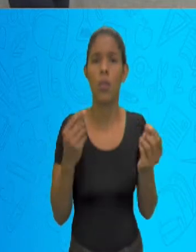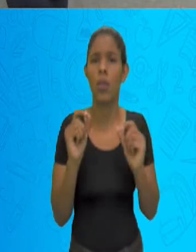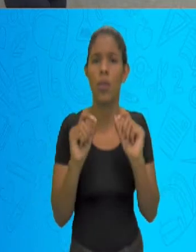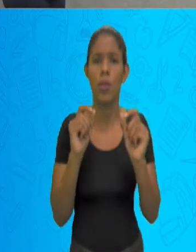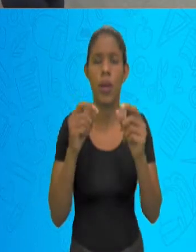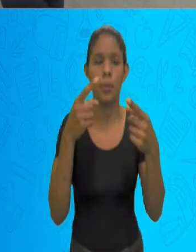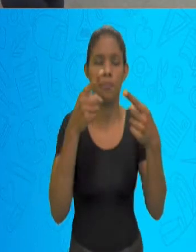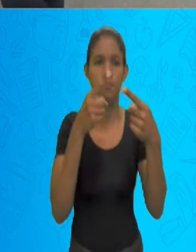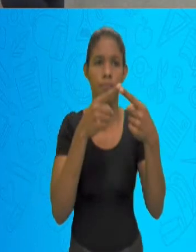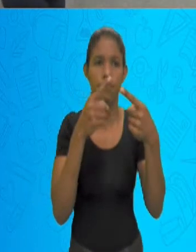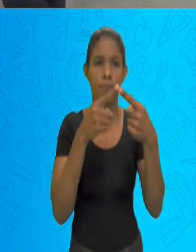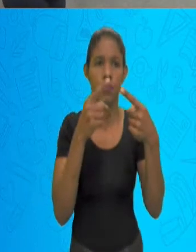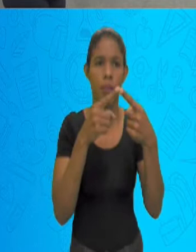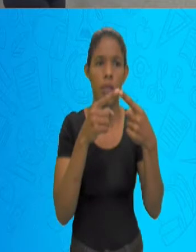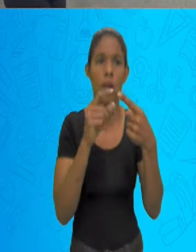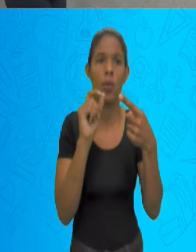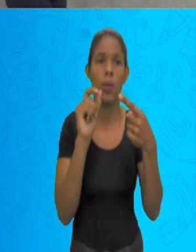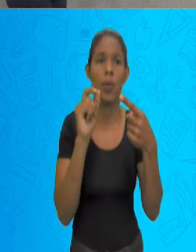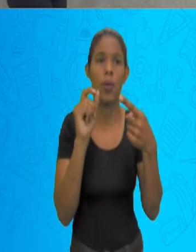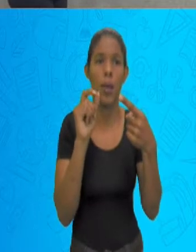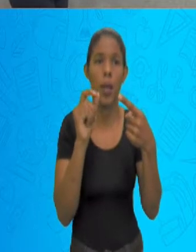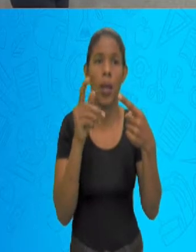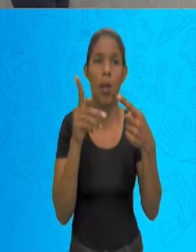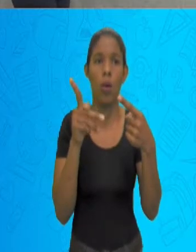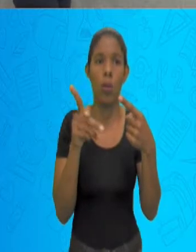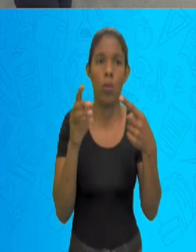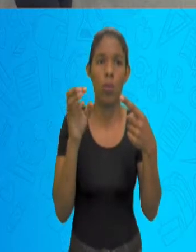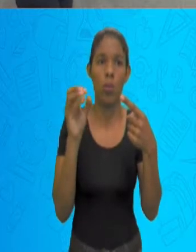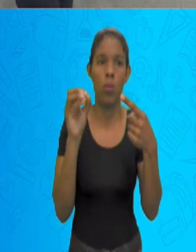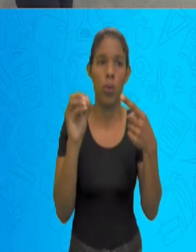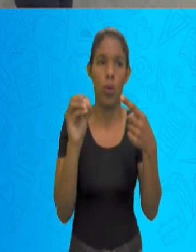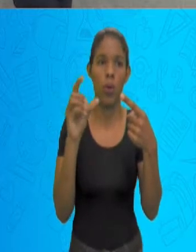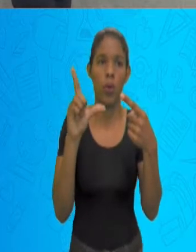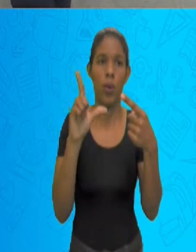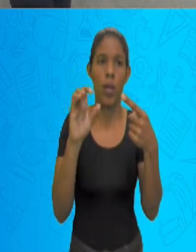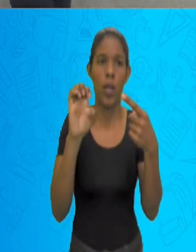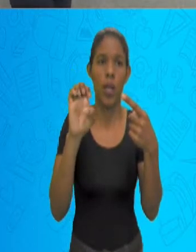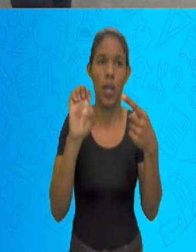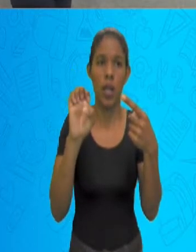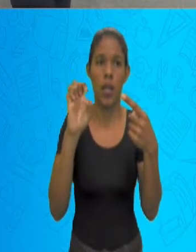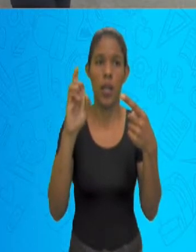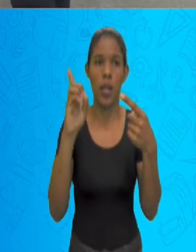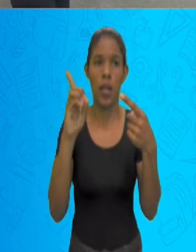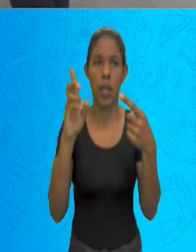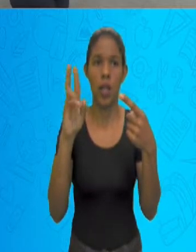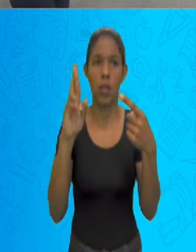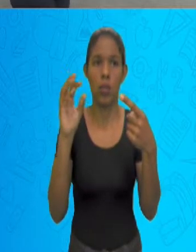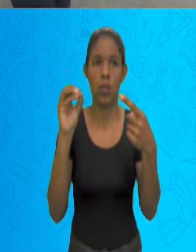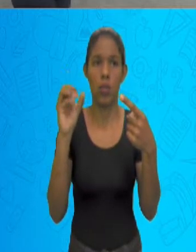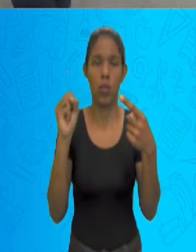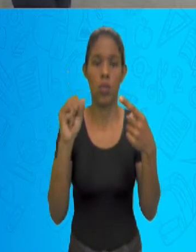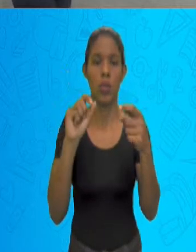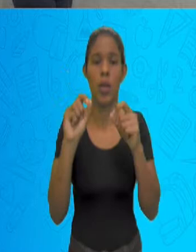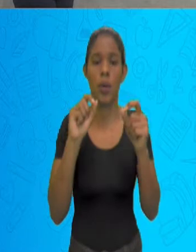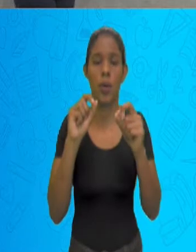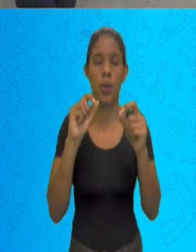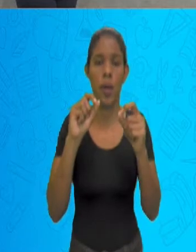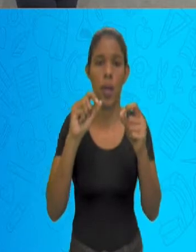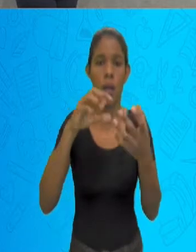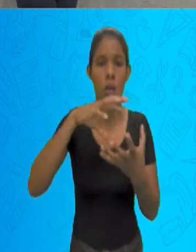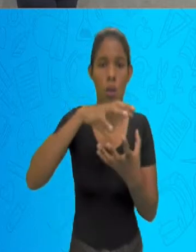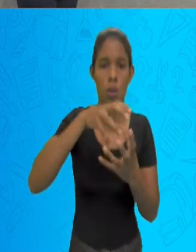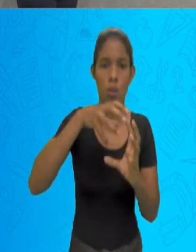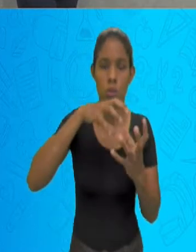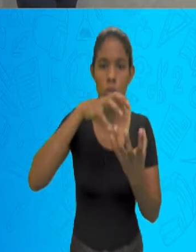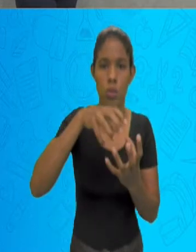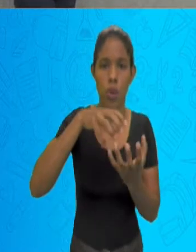São sólidos que permanecem equilibrados em uma superfície plana, já que todas as suas